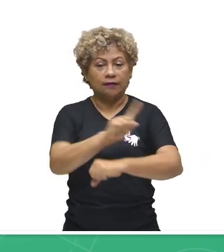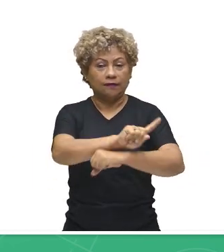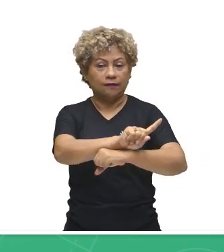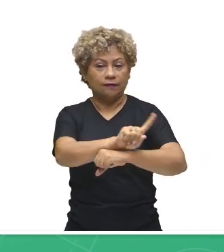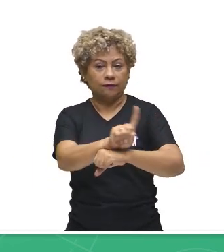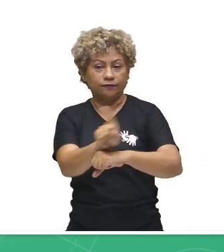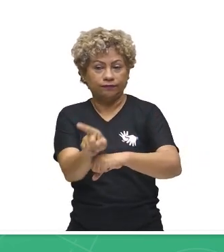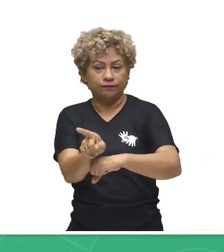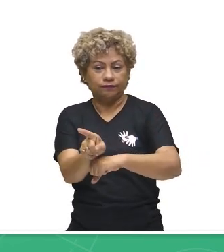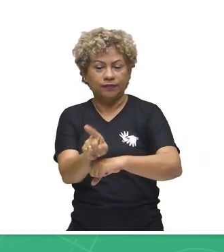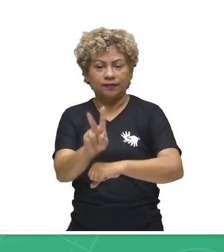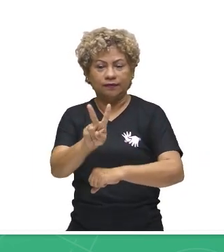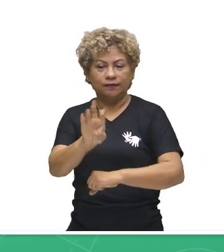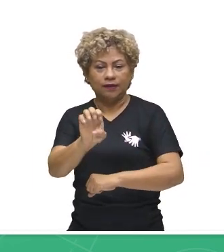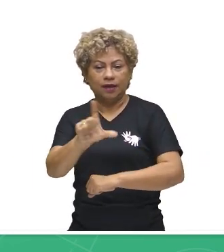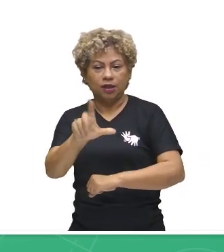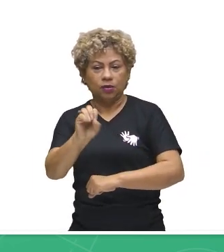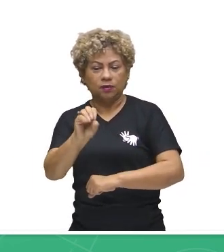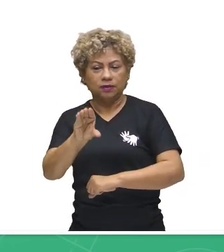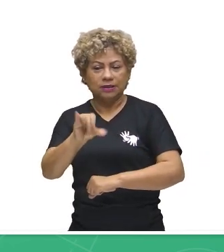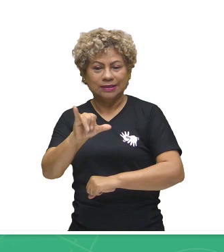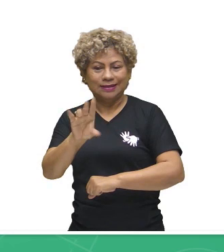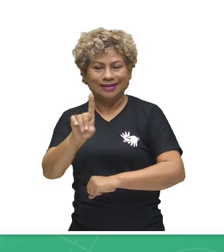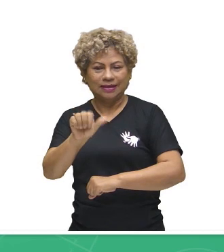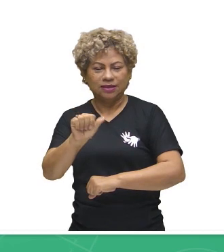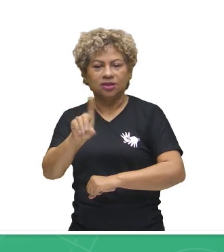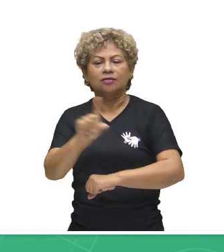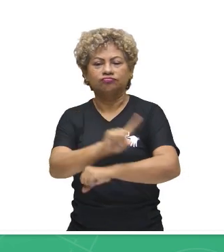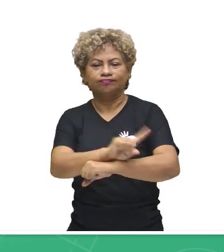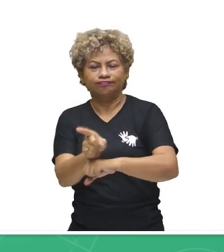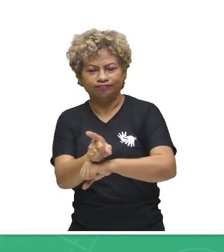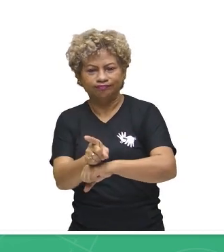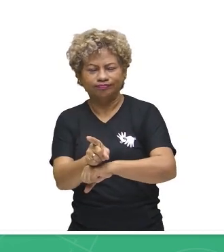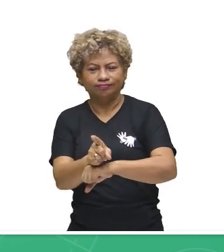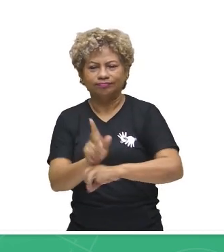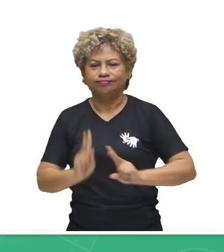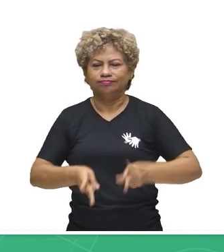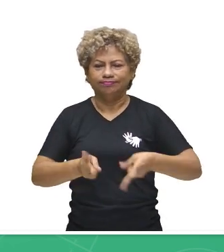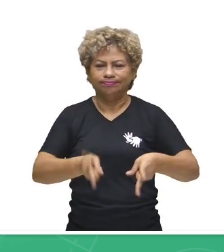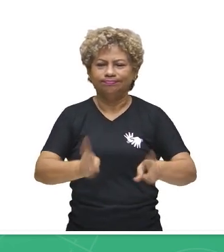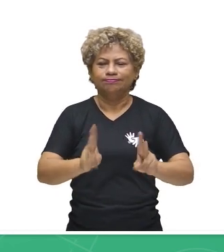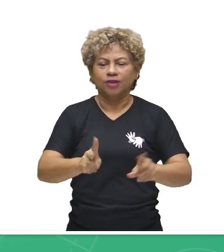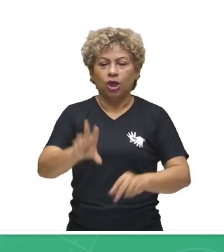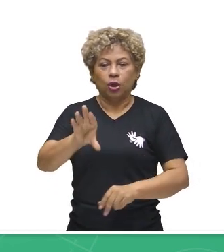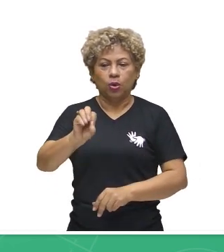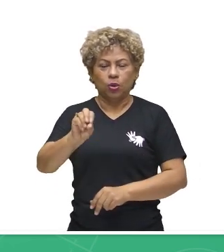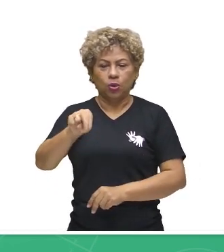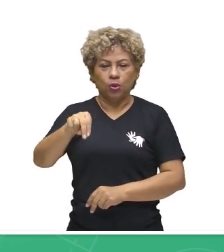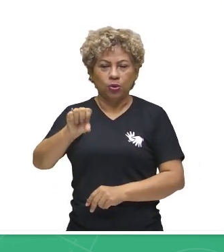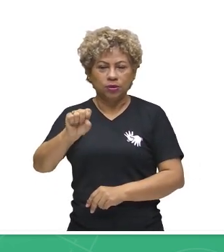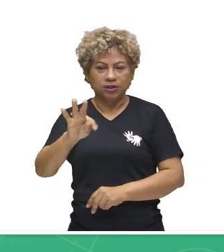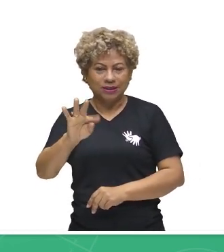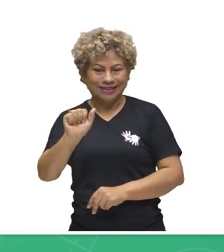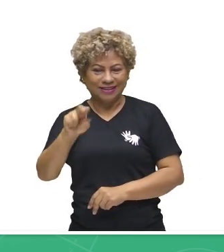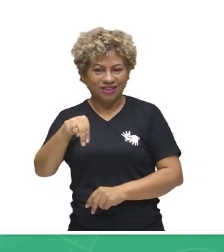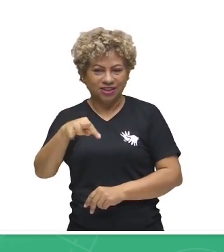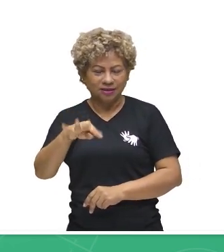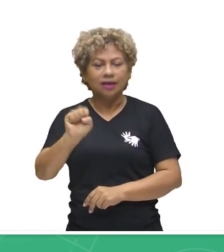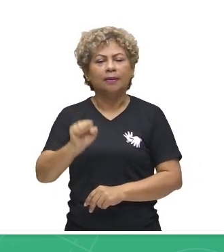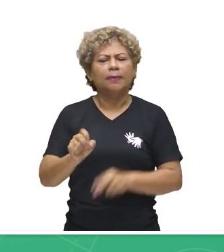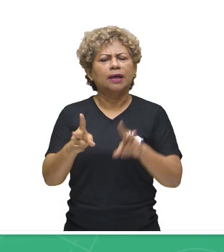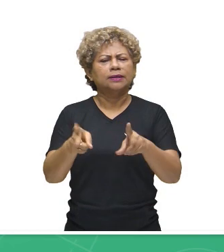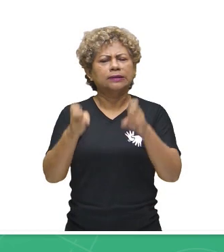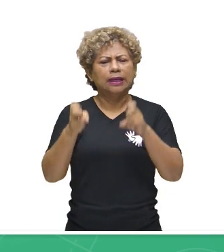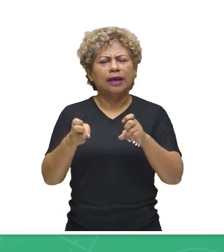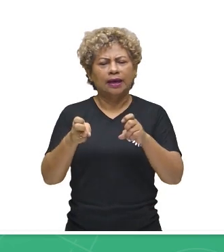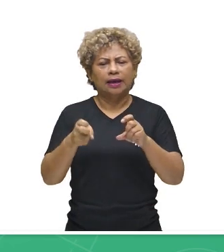é constante e representa aqui esse gráfico. Ó. Veja, eu tenho o gráfico que representa